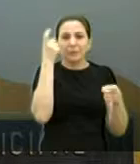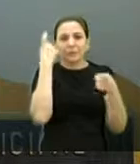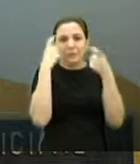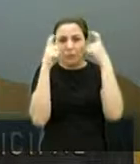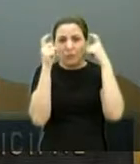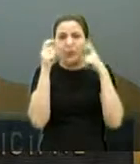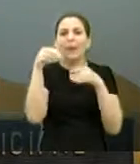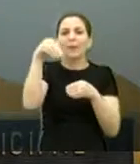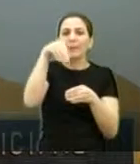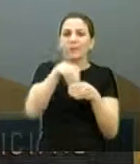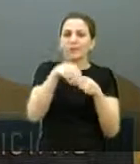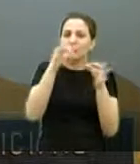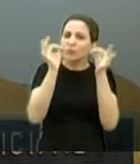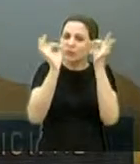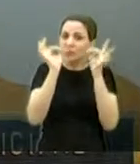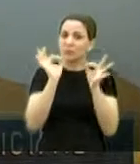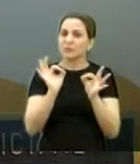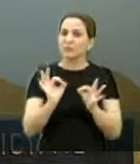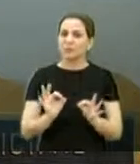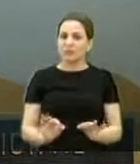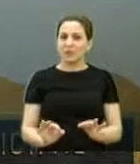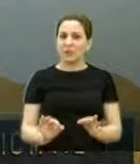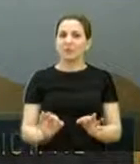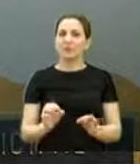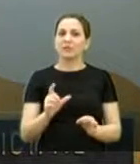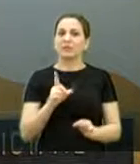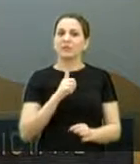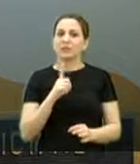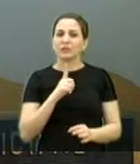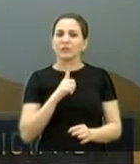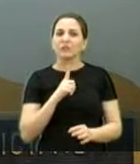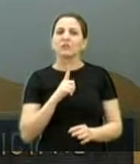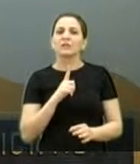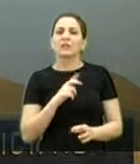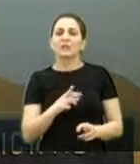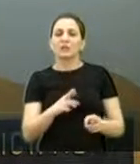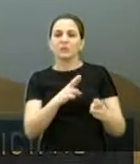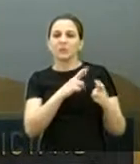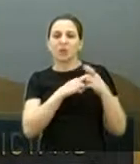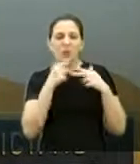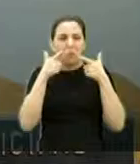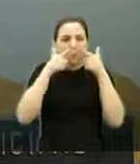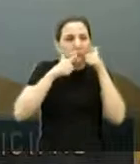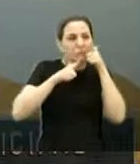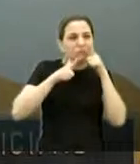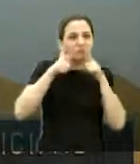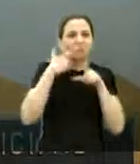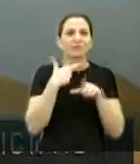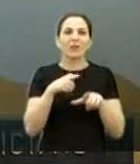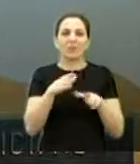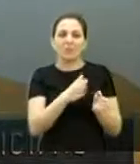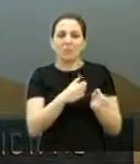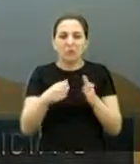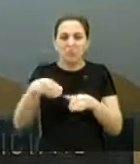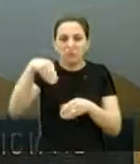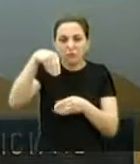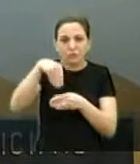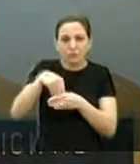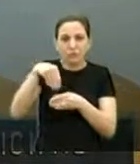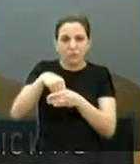eleger candidatos honestos, que têm competência para estar assumindo, né, o seu mandato,